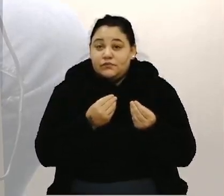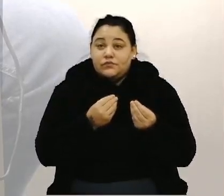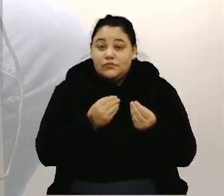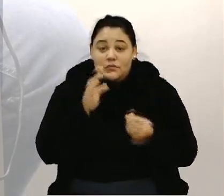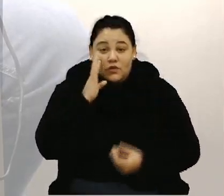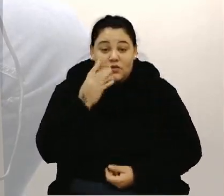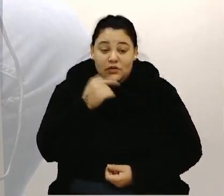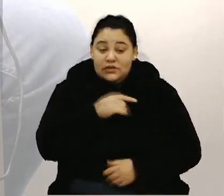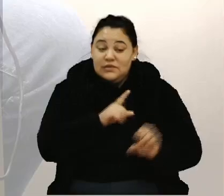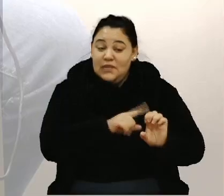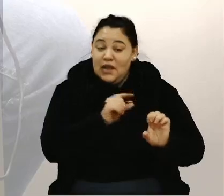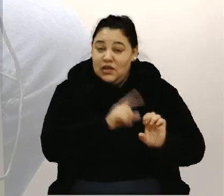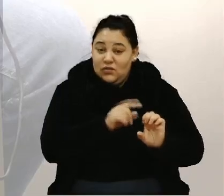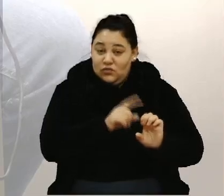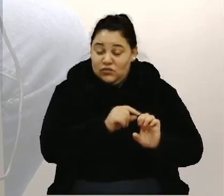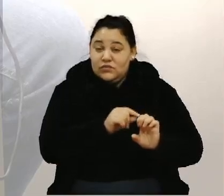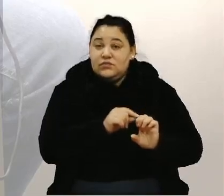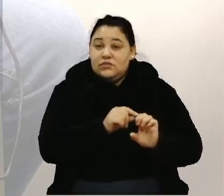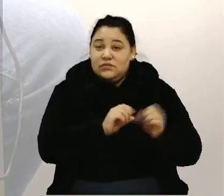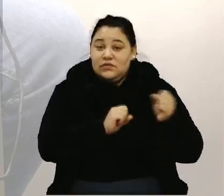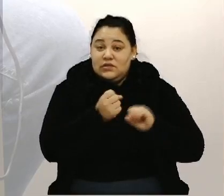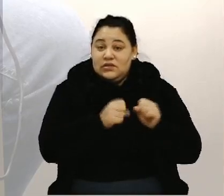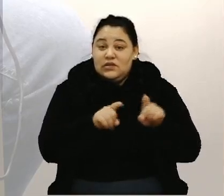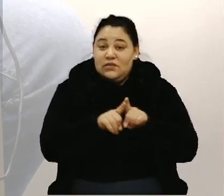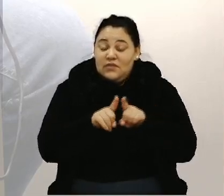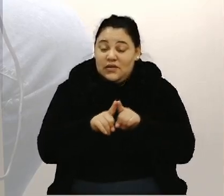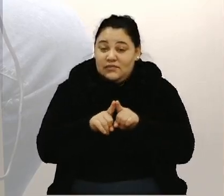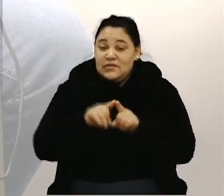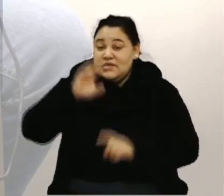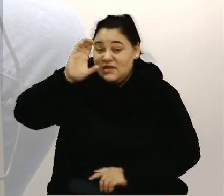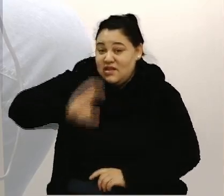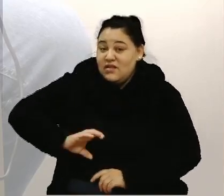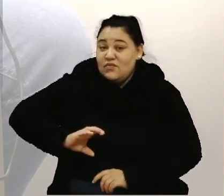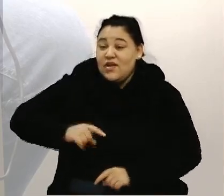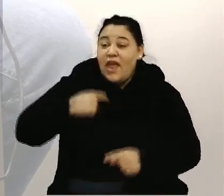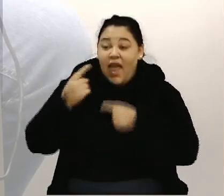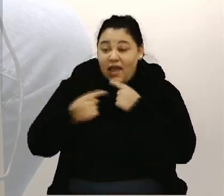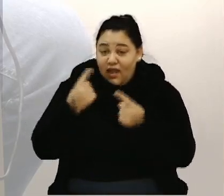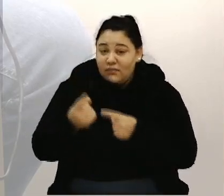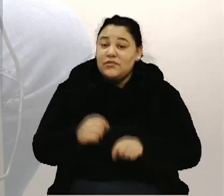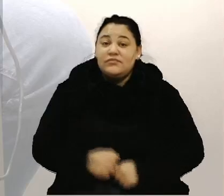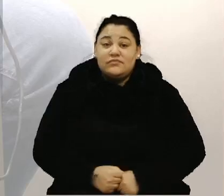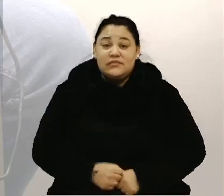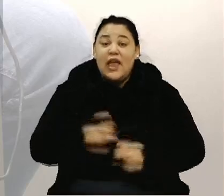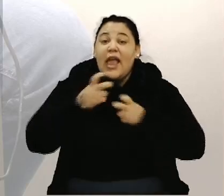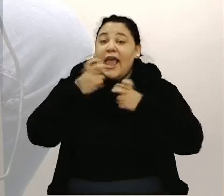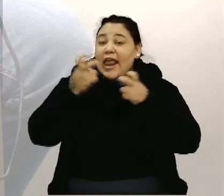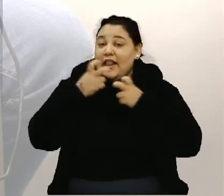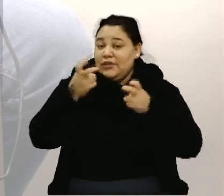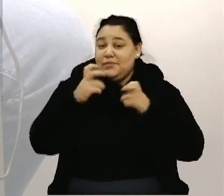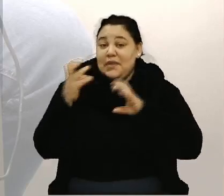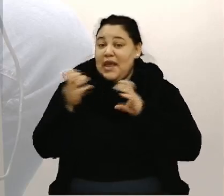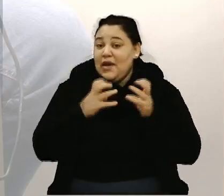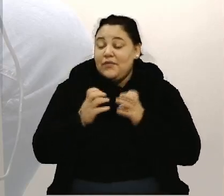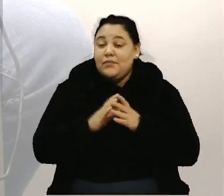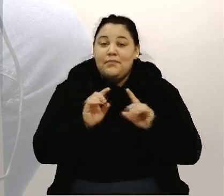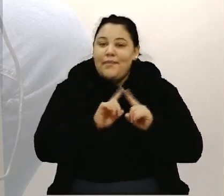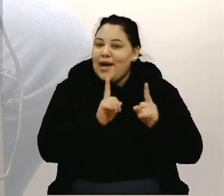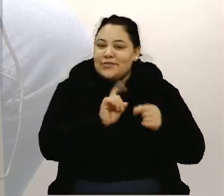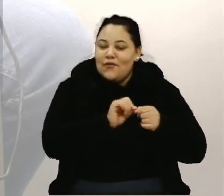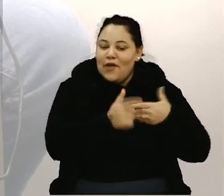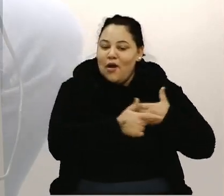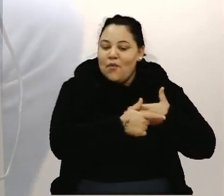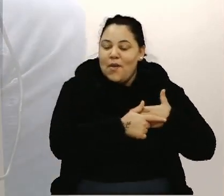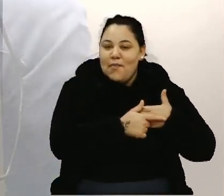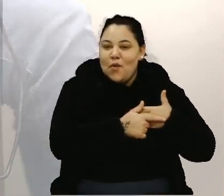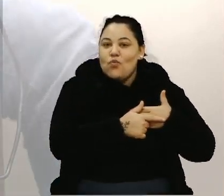são esses empresários, ou são esses cidadãos que reclamam que gritam e não fazem a parte deles.